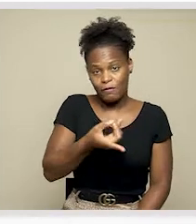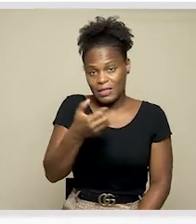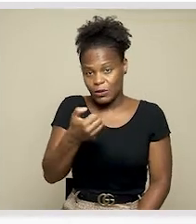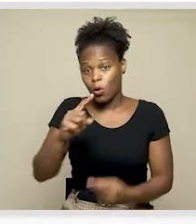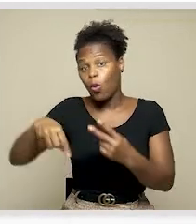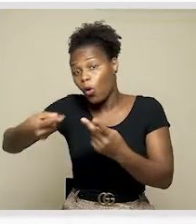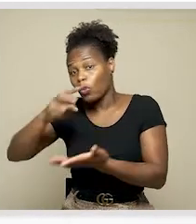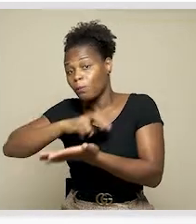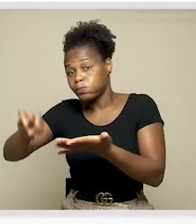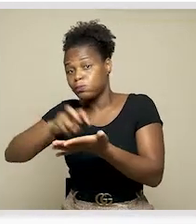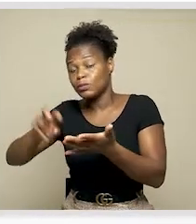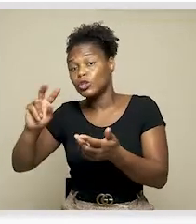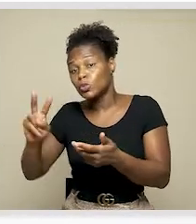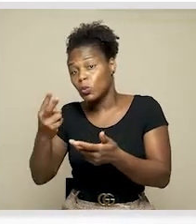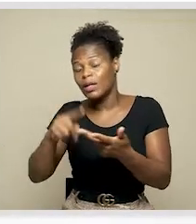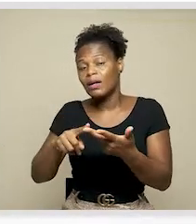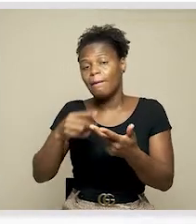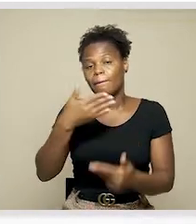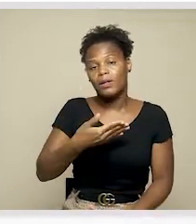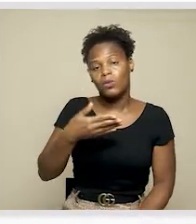1895 e uma outra edição, a segunda edição, de